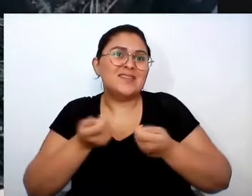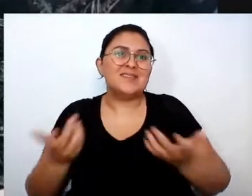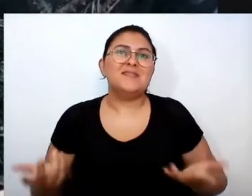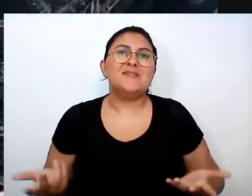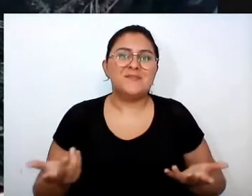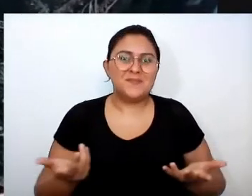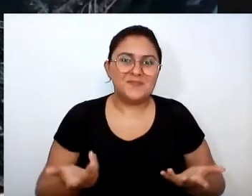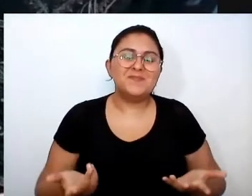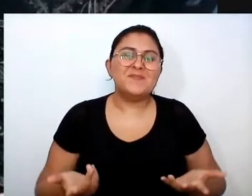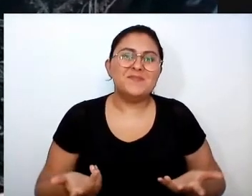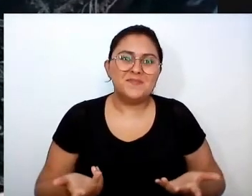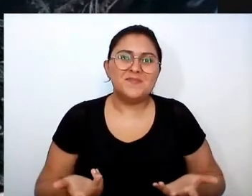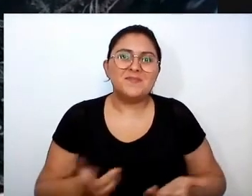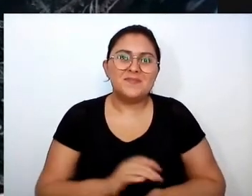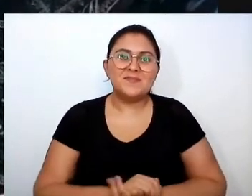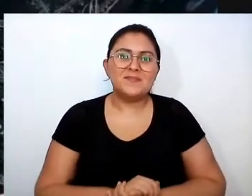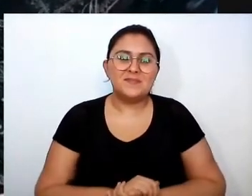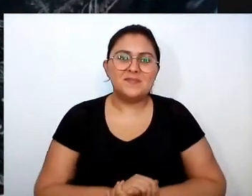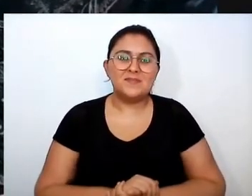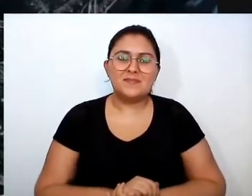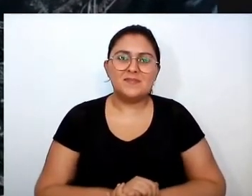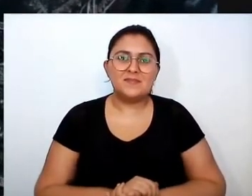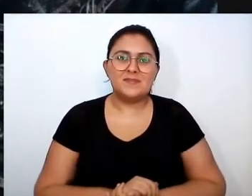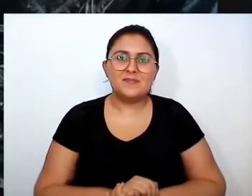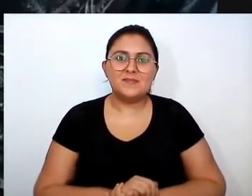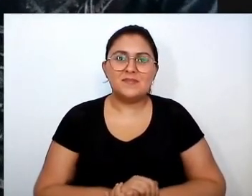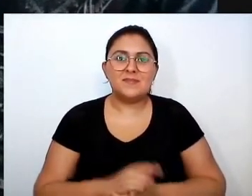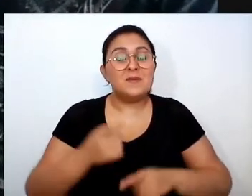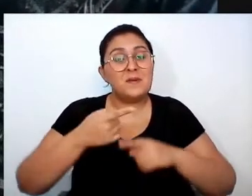só. Aí eu Pô, fui ver